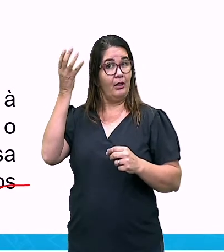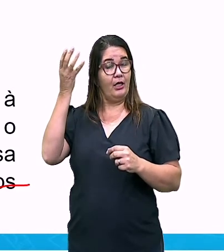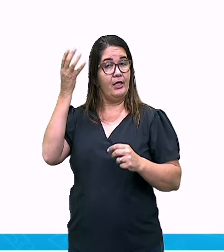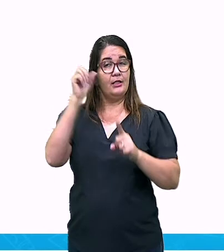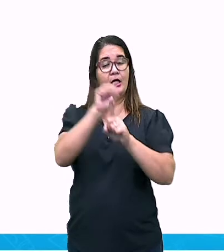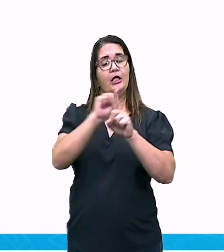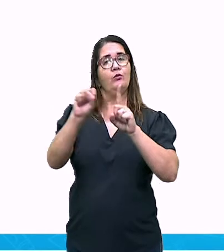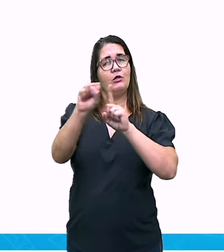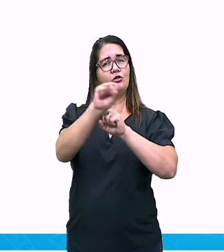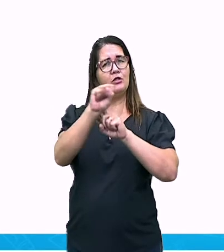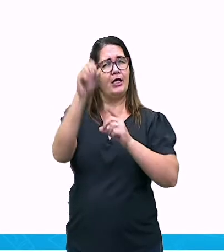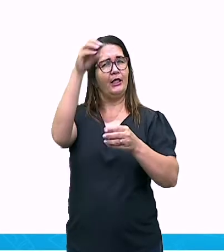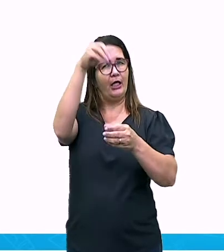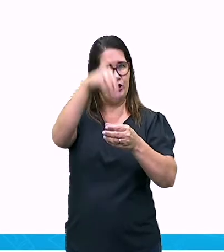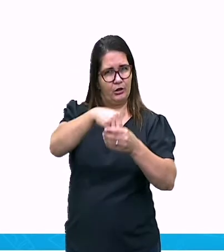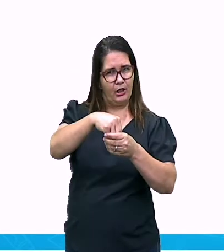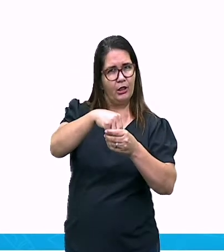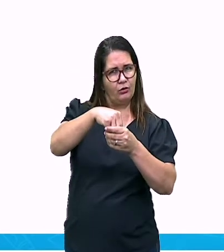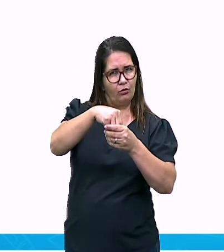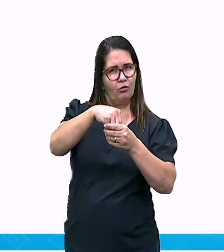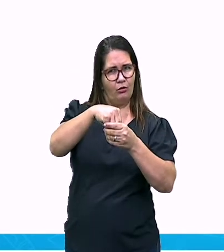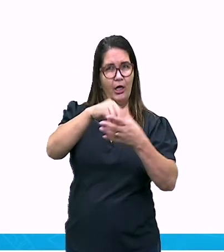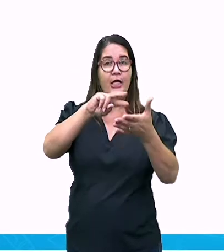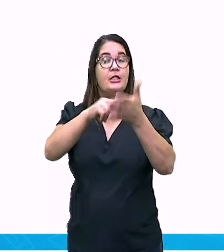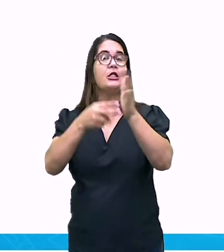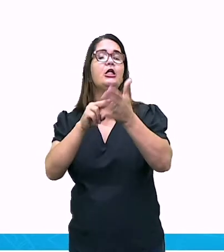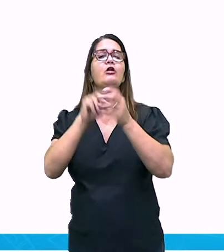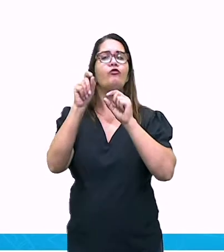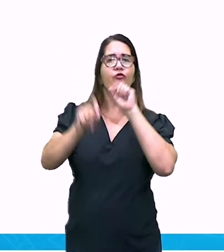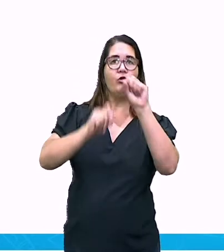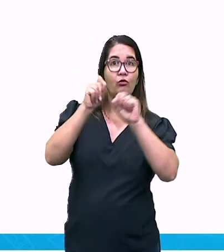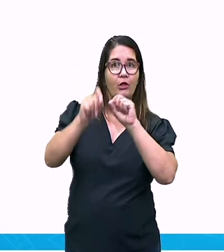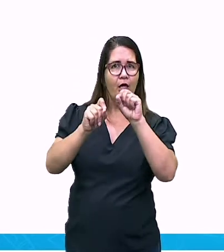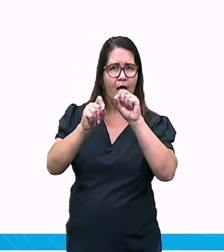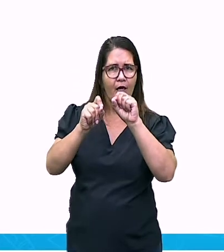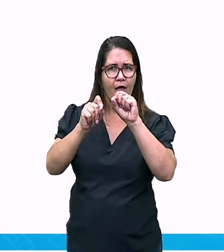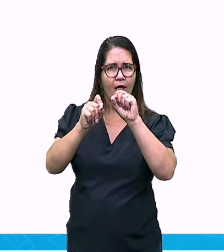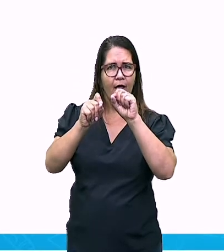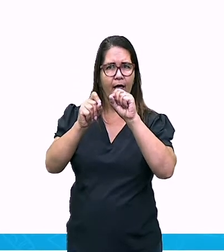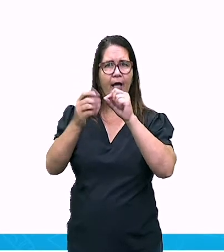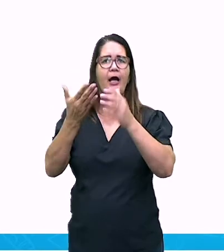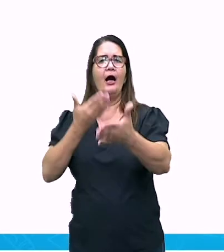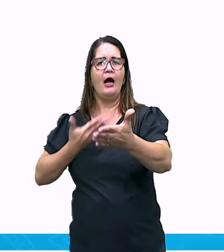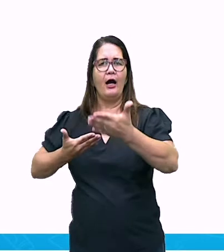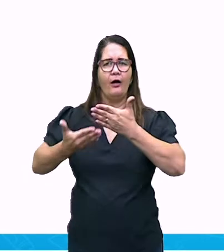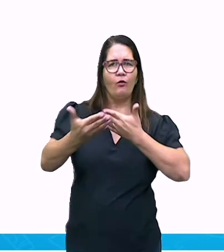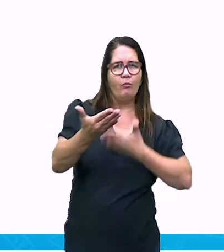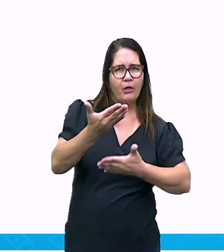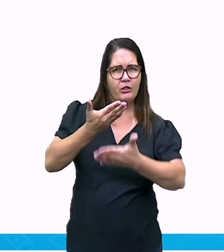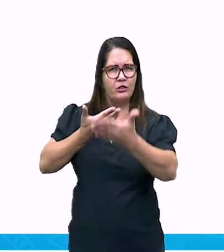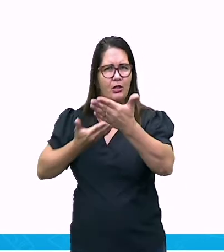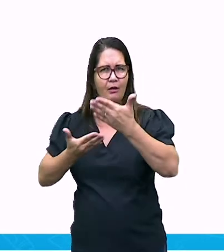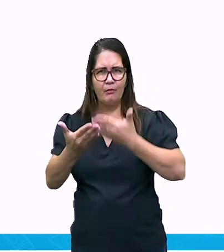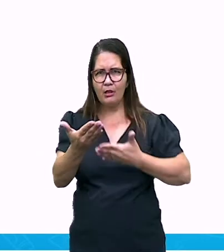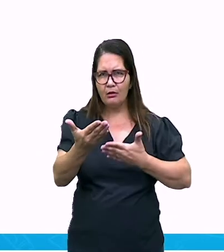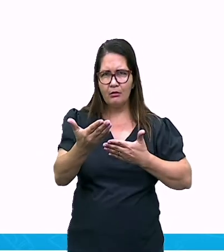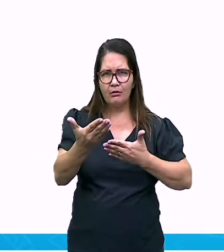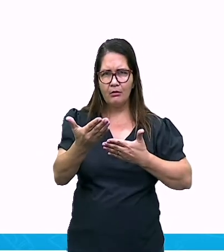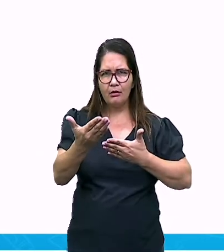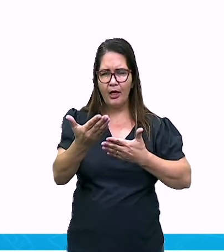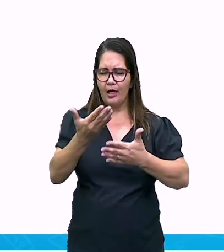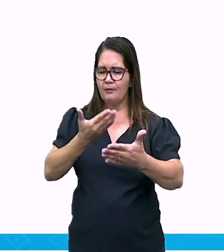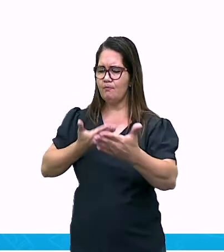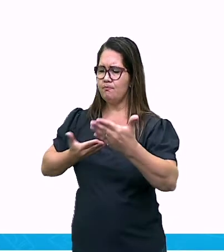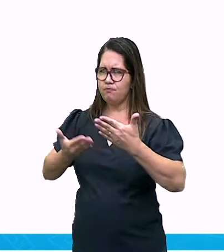ok? A Grécia Antiga se desenvolveu com base na ilha de Creta, a